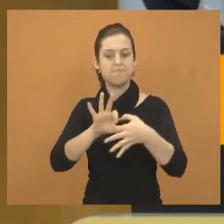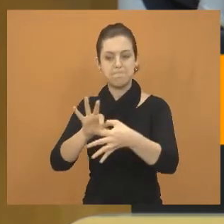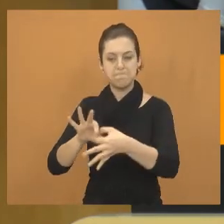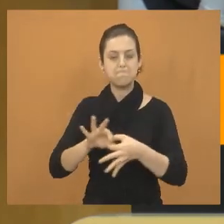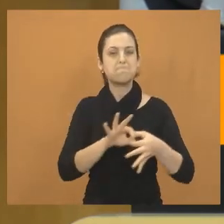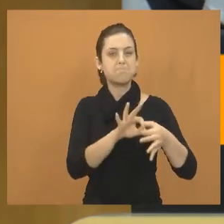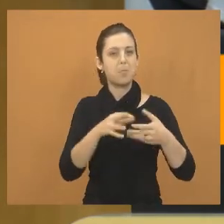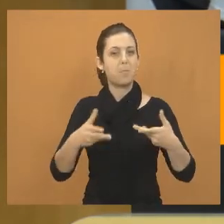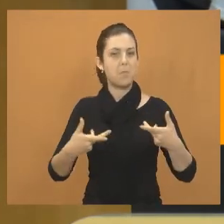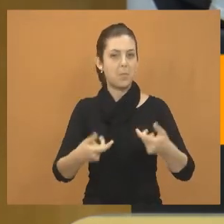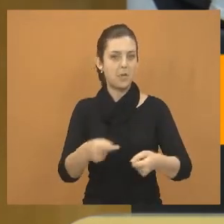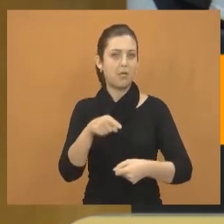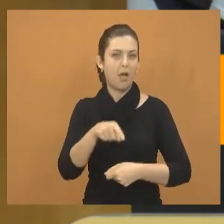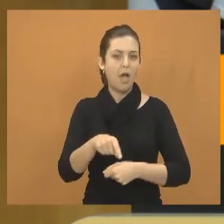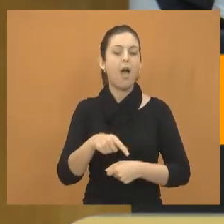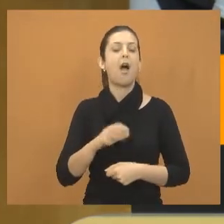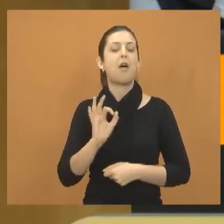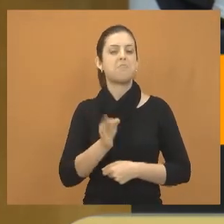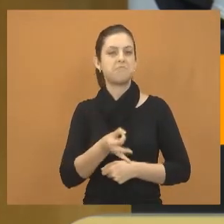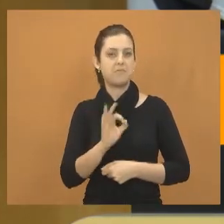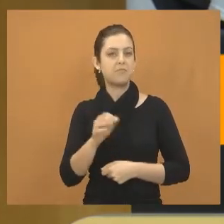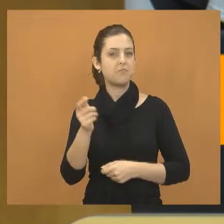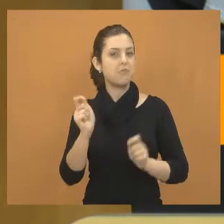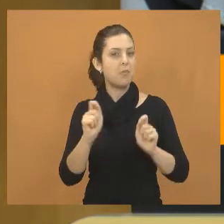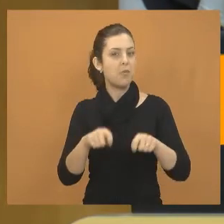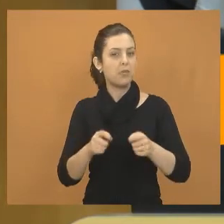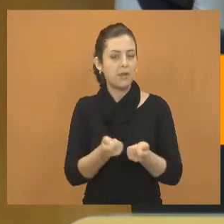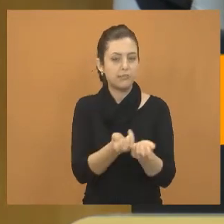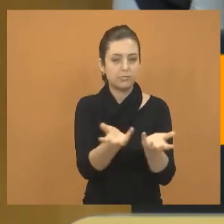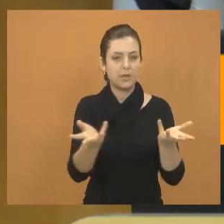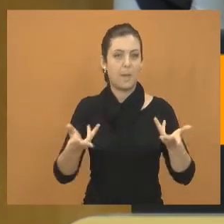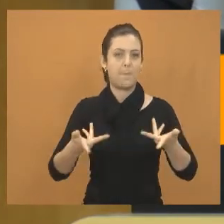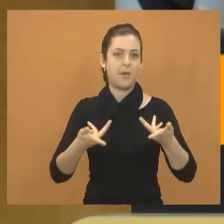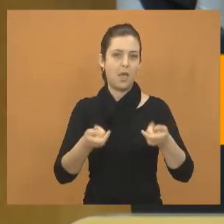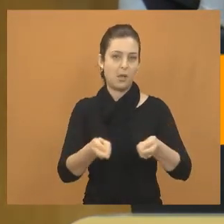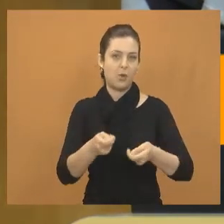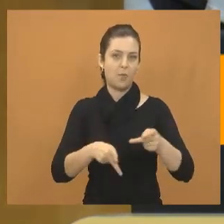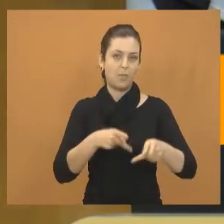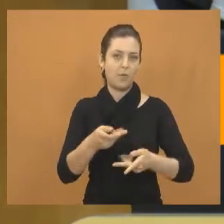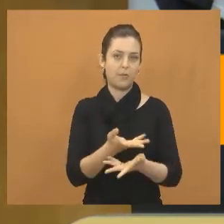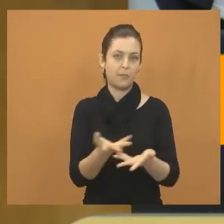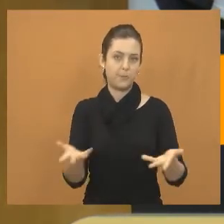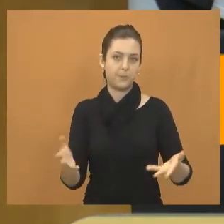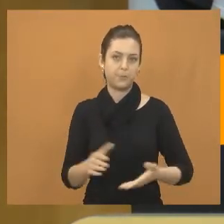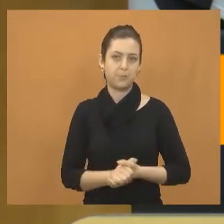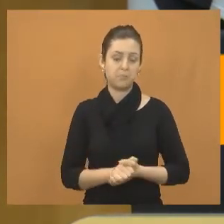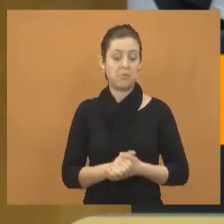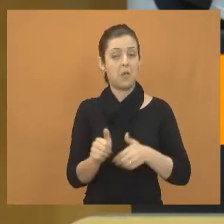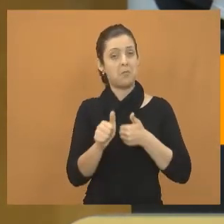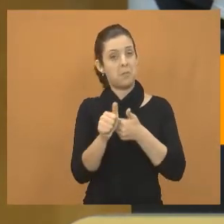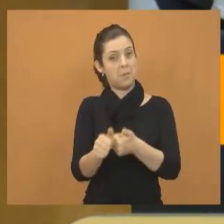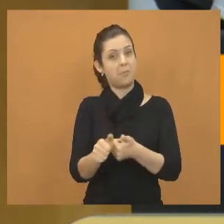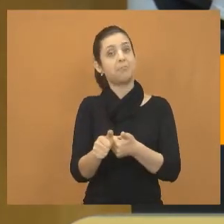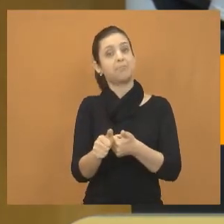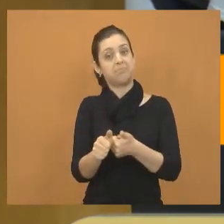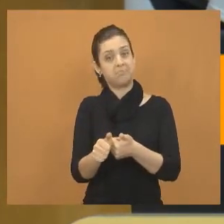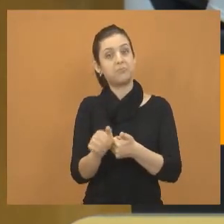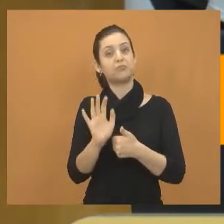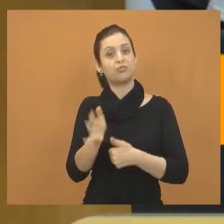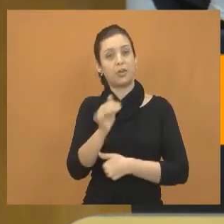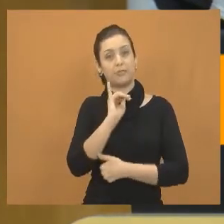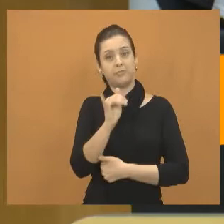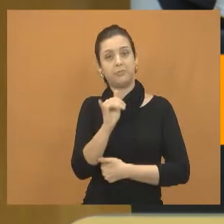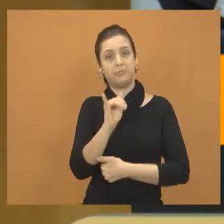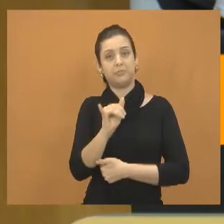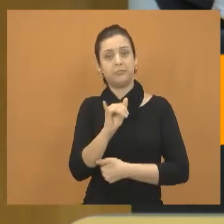certeza, melhorar isso, e aí sim a gente vai poder dar aí condições melhores para a nossa população. E vamos acompanhar, né? Como eu disse, está